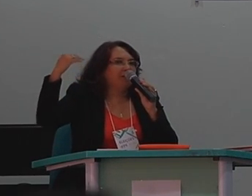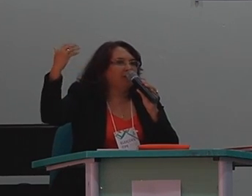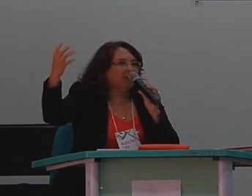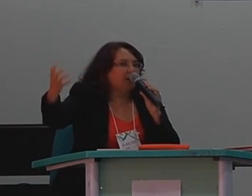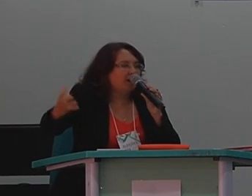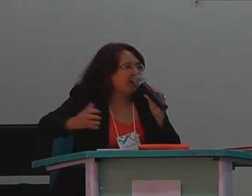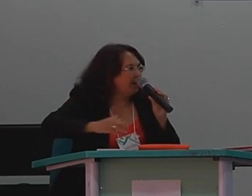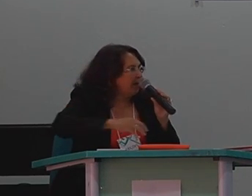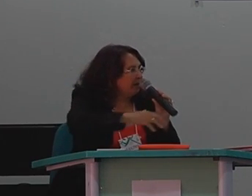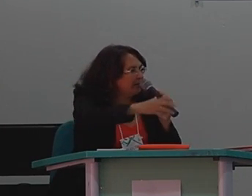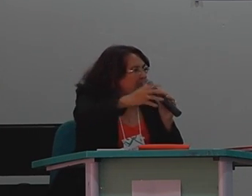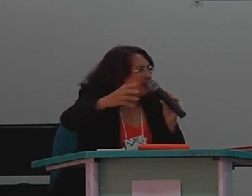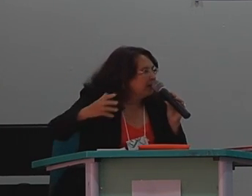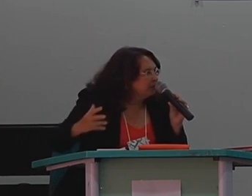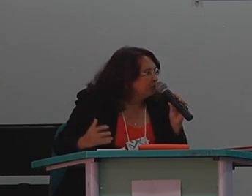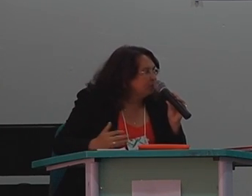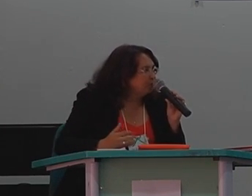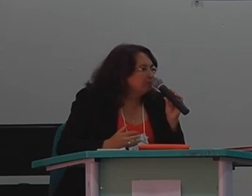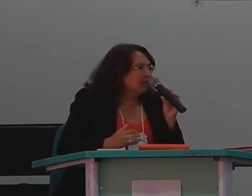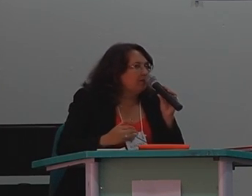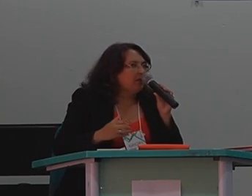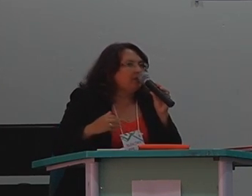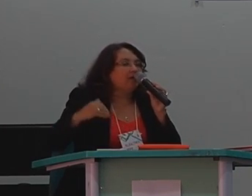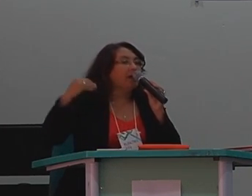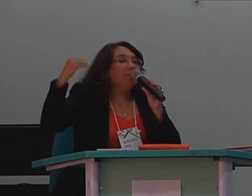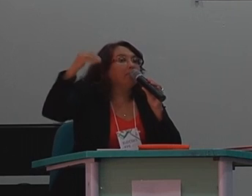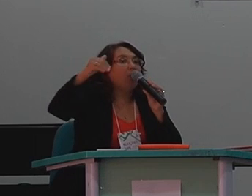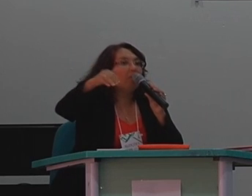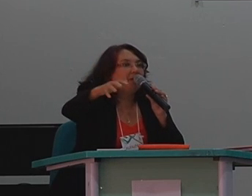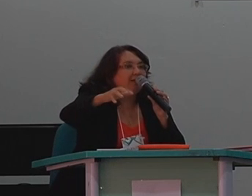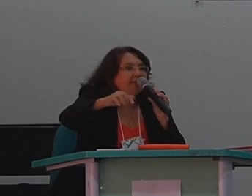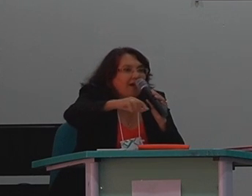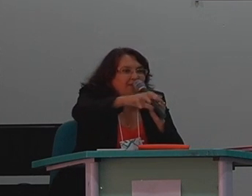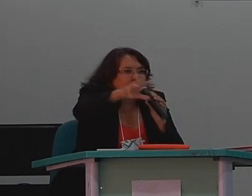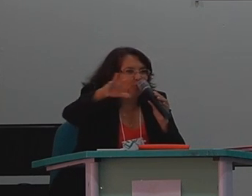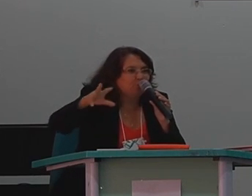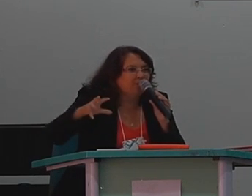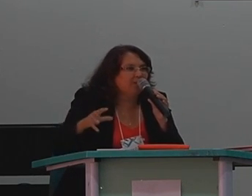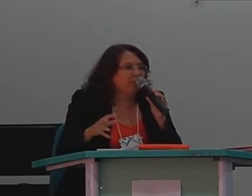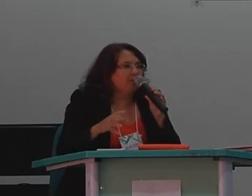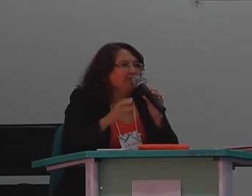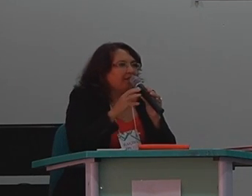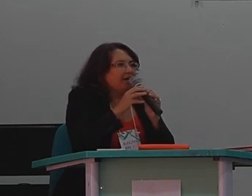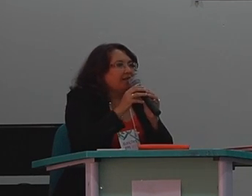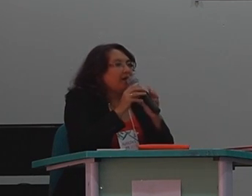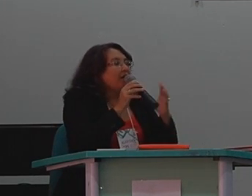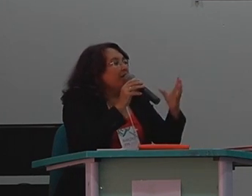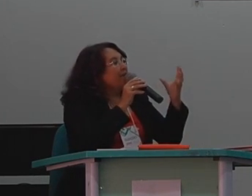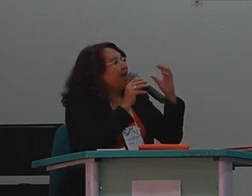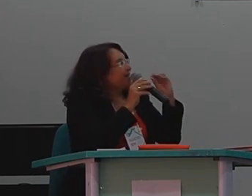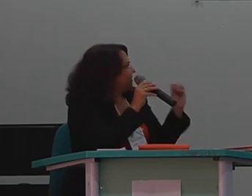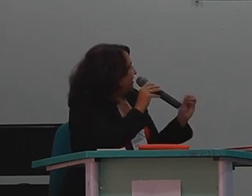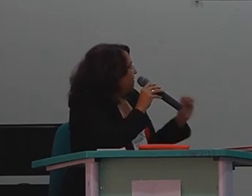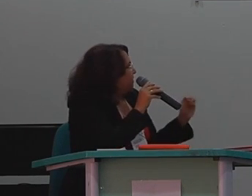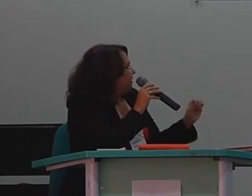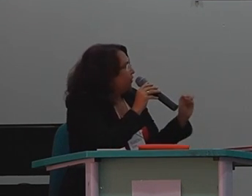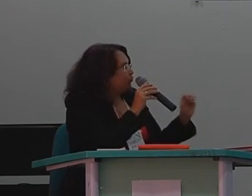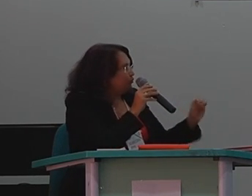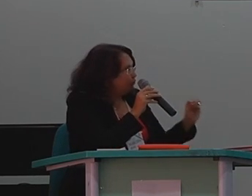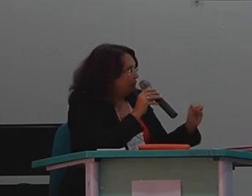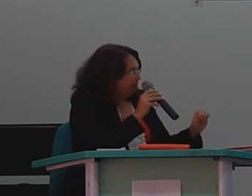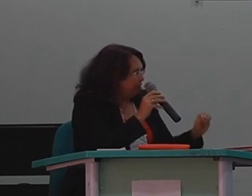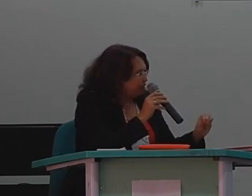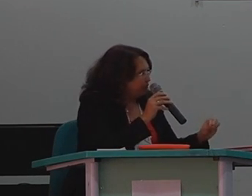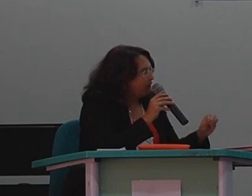de pesquisa trabalhando conjuntamente, mobilidade estudantil interna e, acima